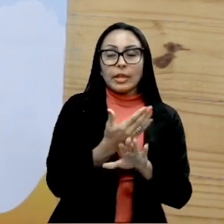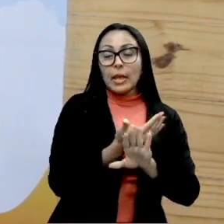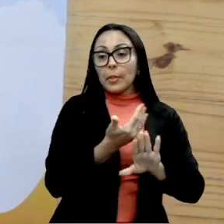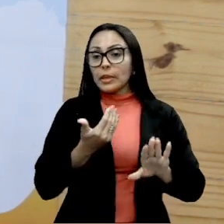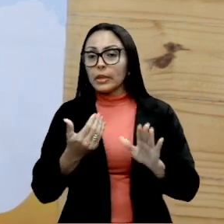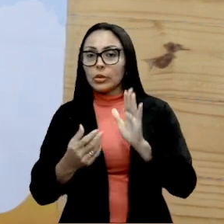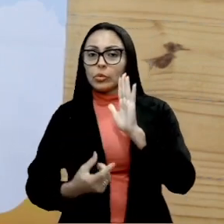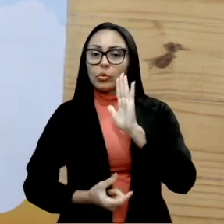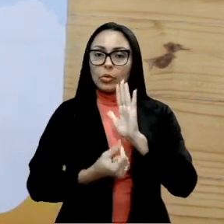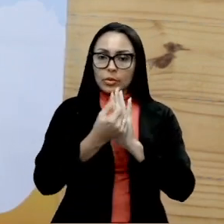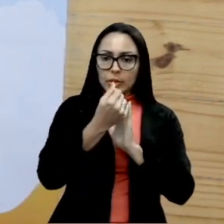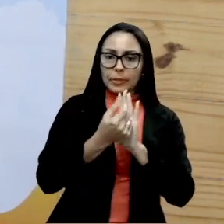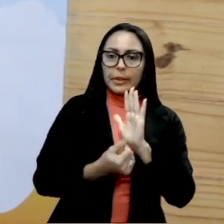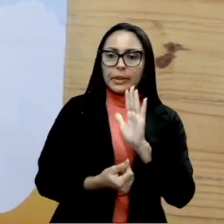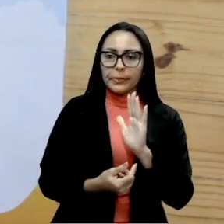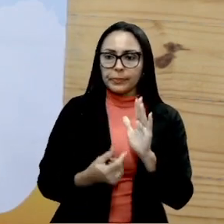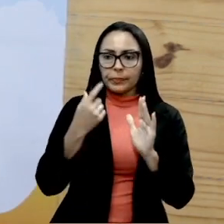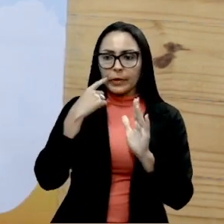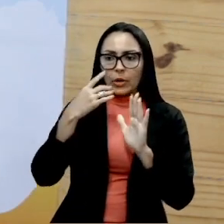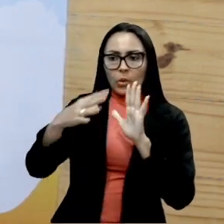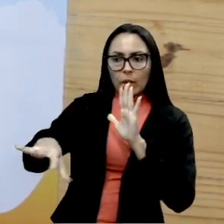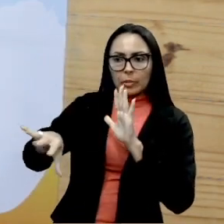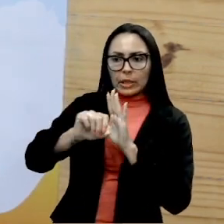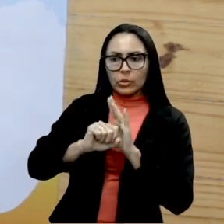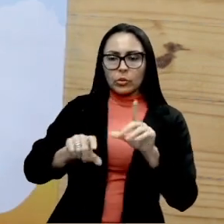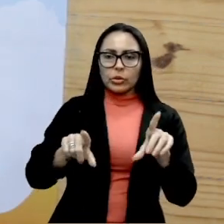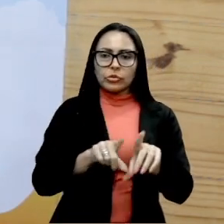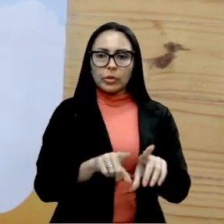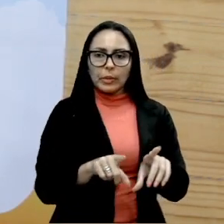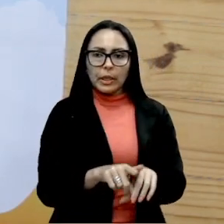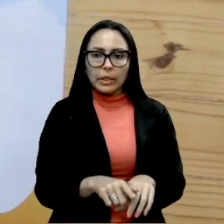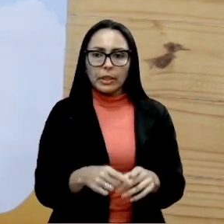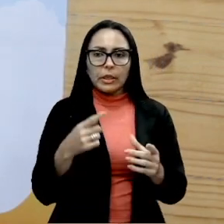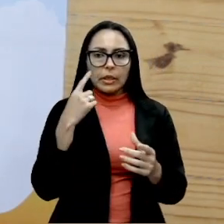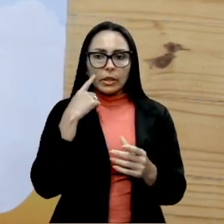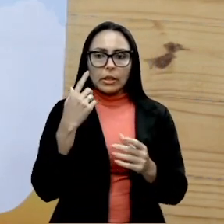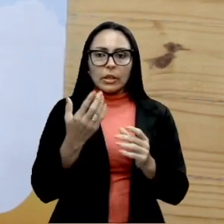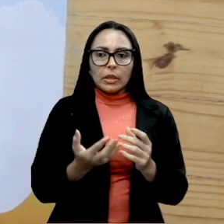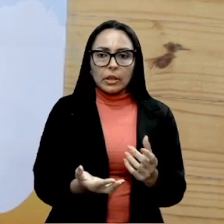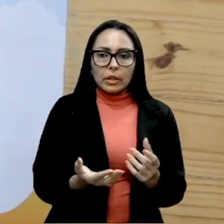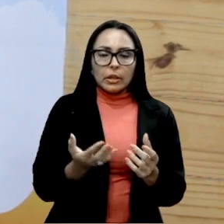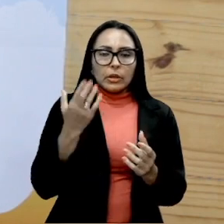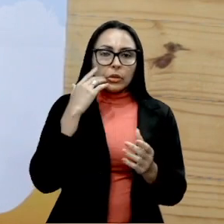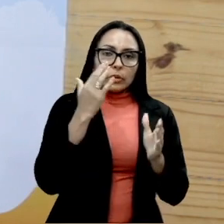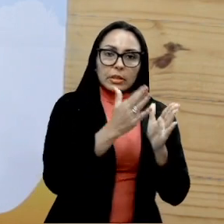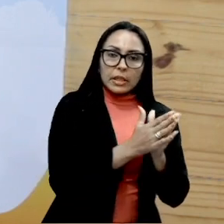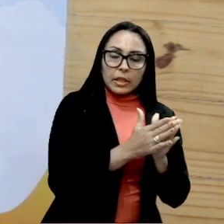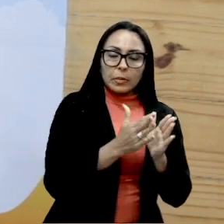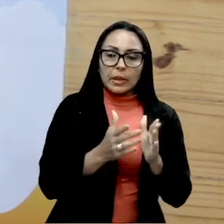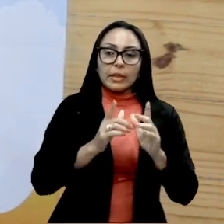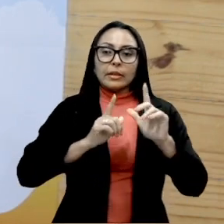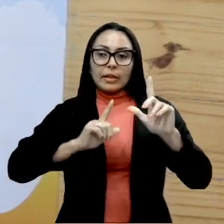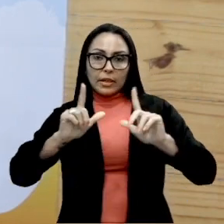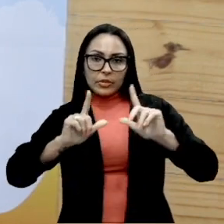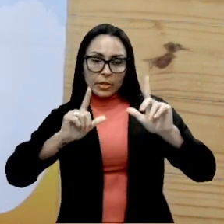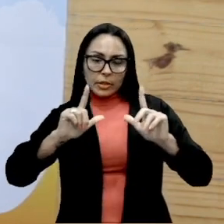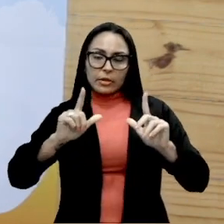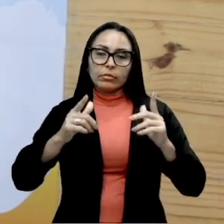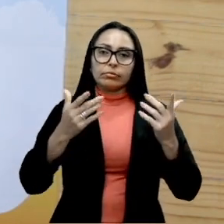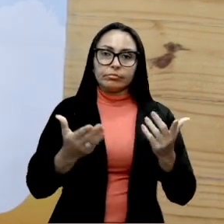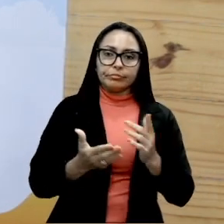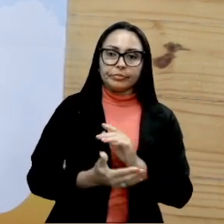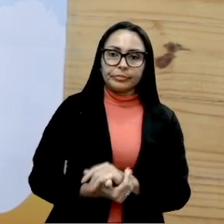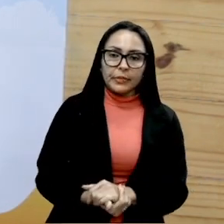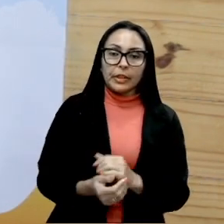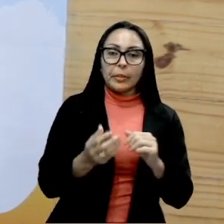Tem os diretores, o captador de vídeo, que no caso a gente vai chamar no cinema e na televisão de operador de vídeo, operador de